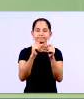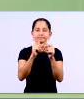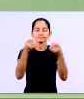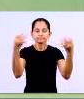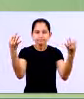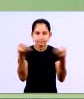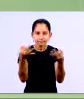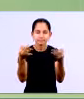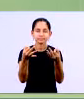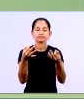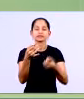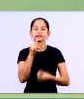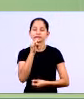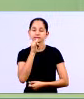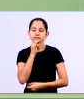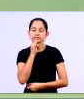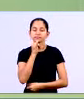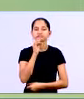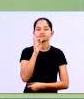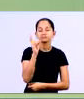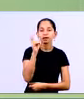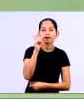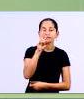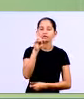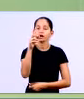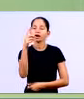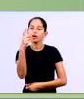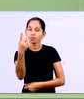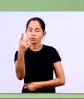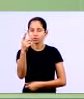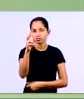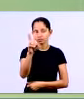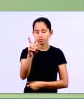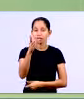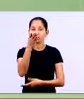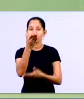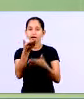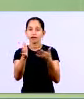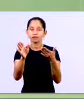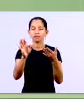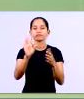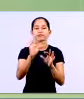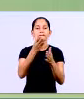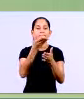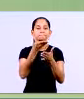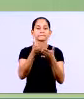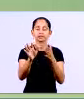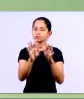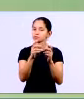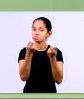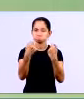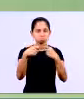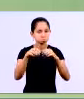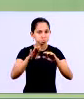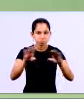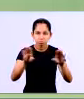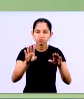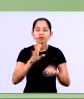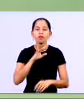dezena, nós ficamos na dezena. Então, caiu o acento.